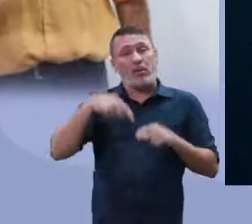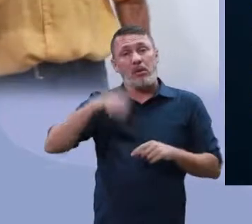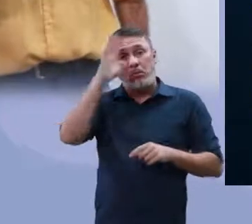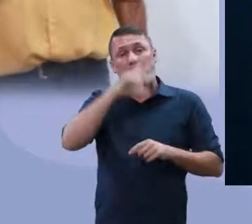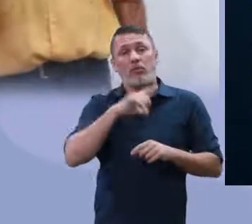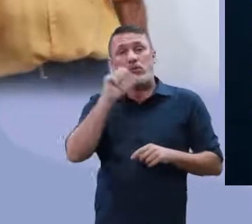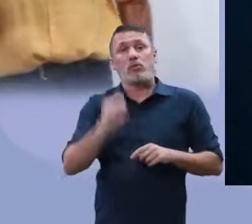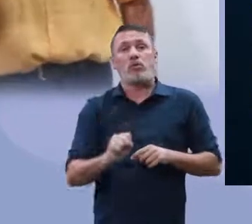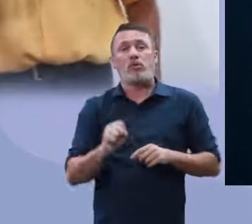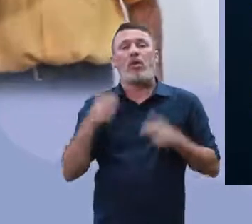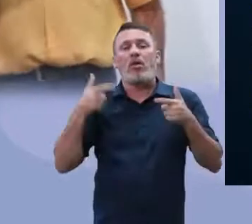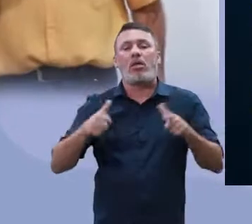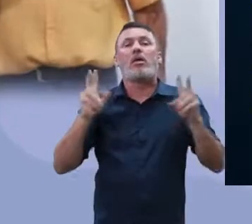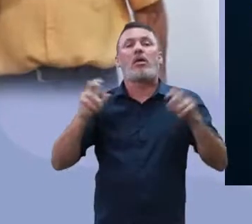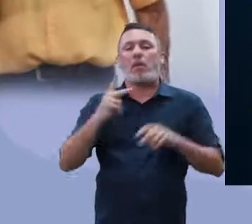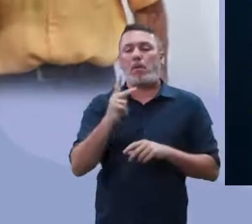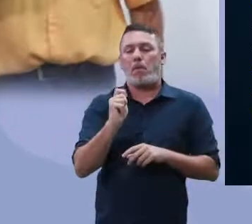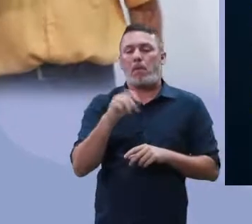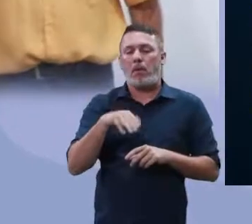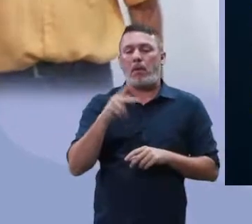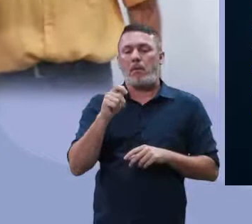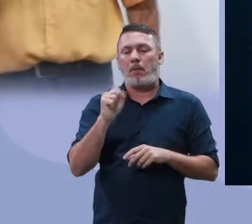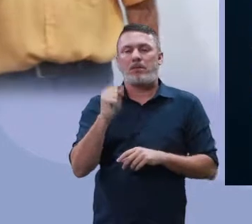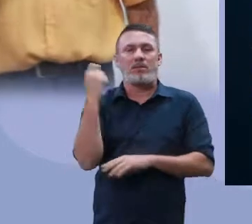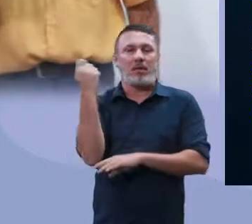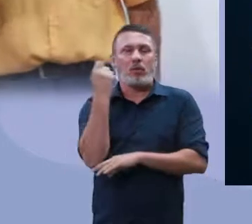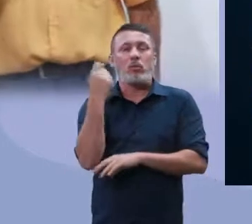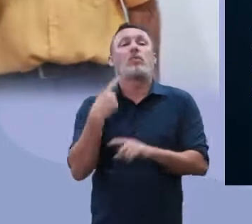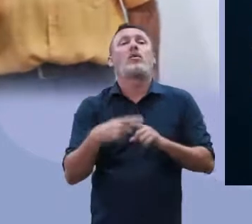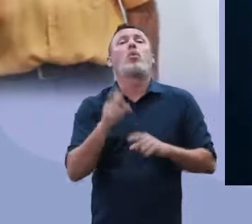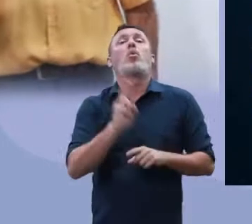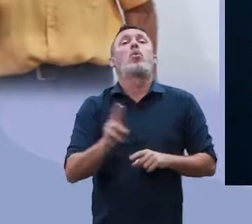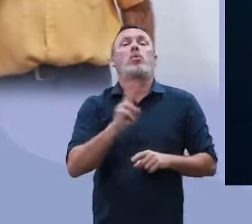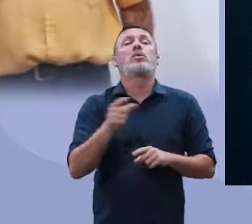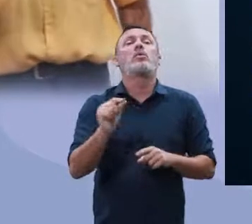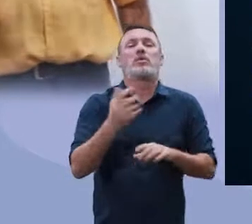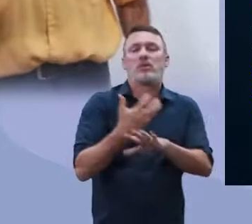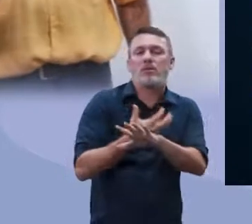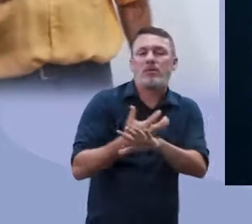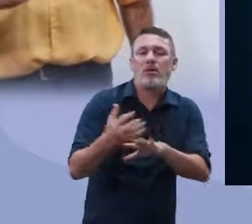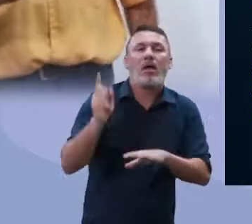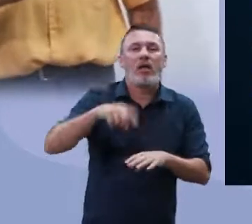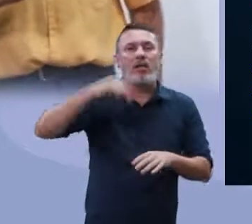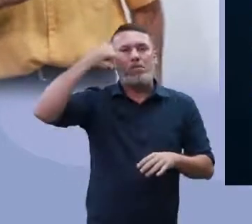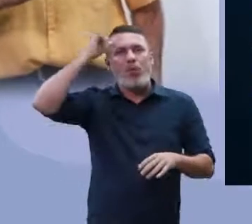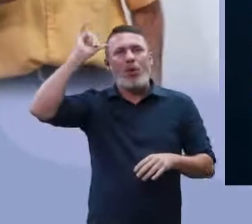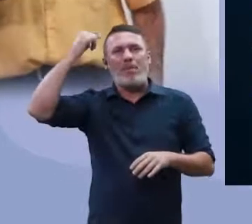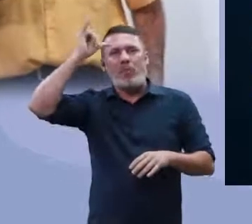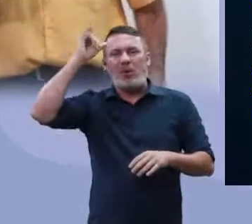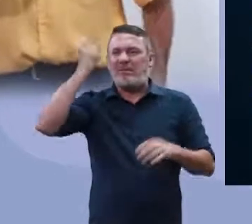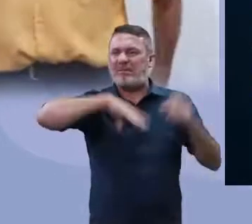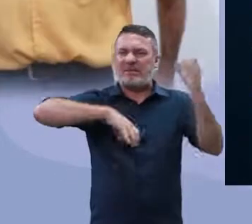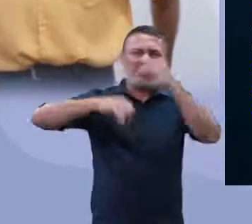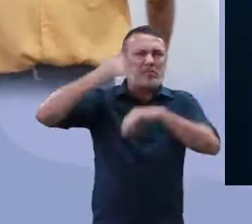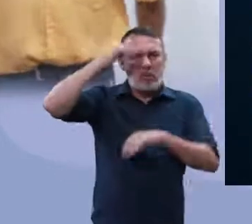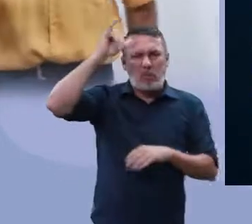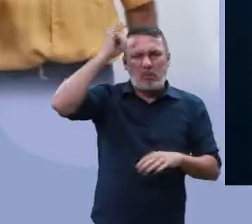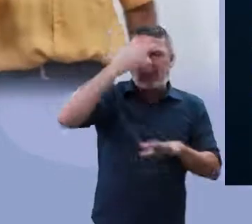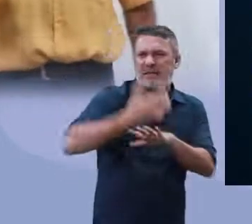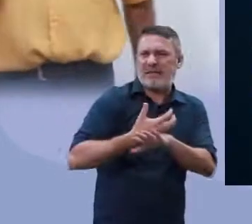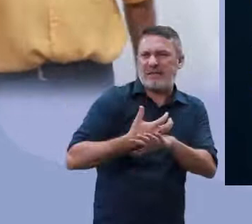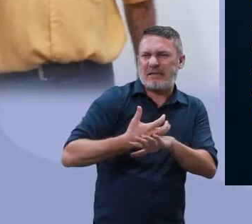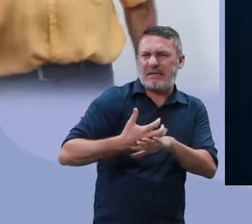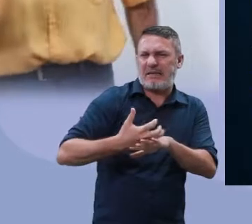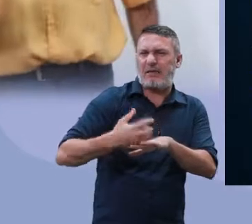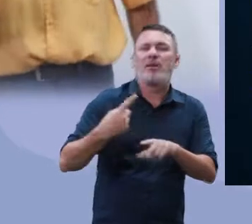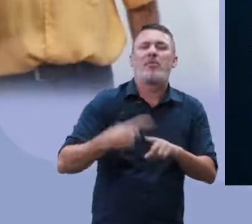Brasil, os pampas gaúchos, devido a um uso exagerado dos pampas para a criação do gado bovino, o